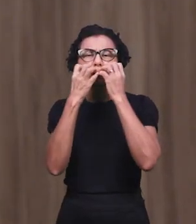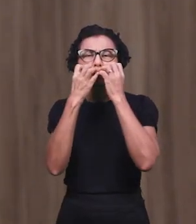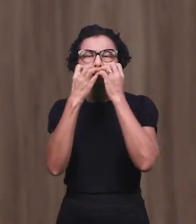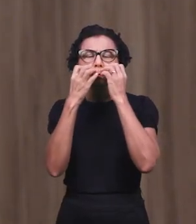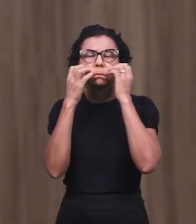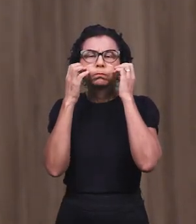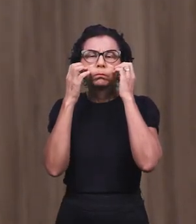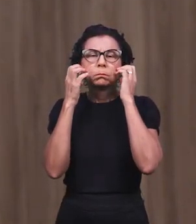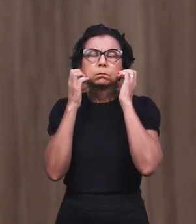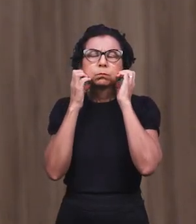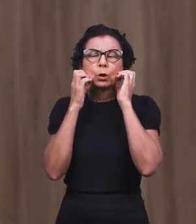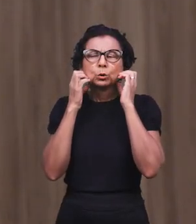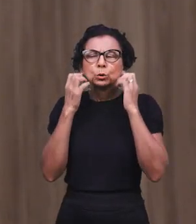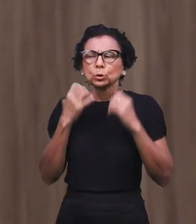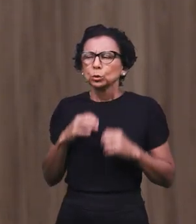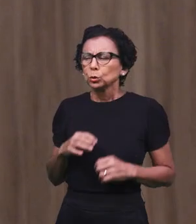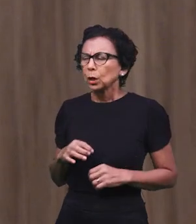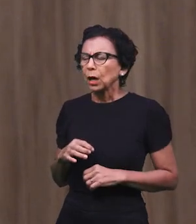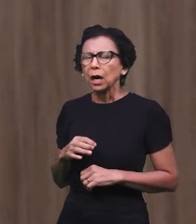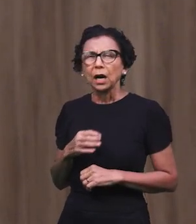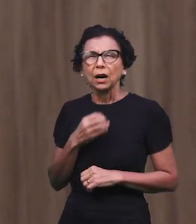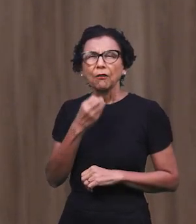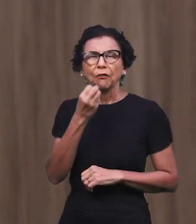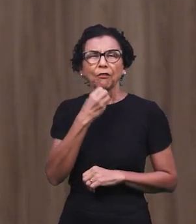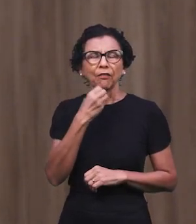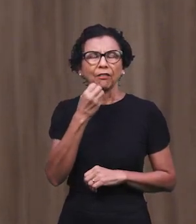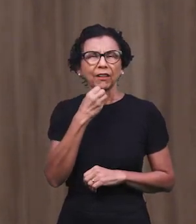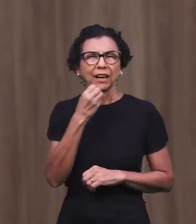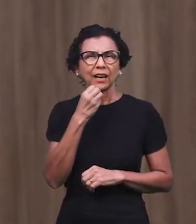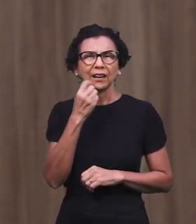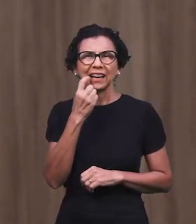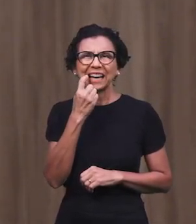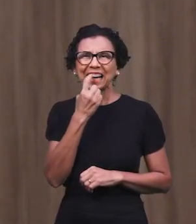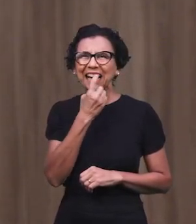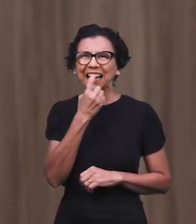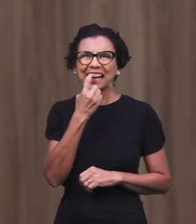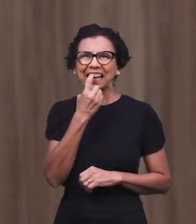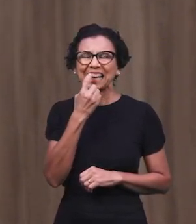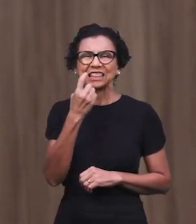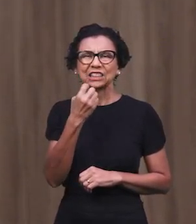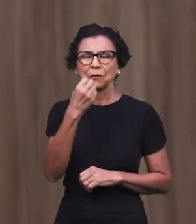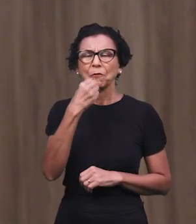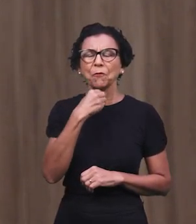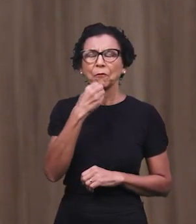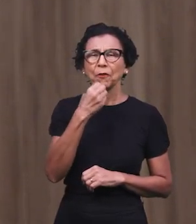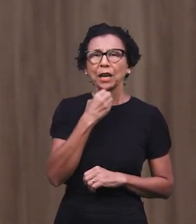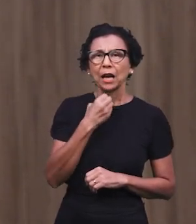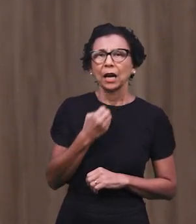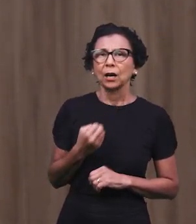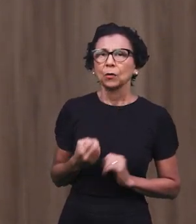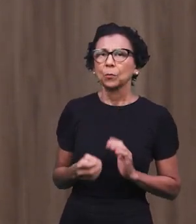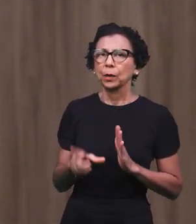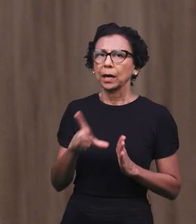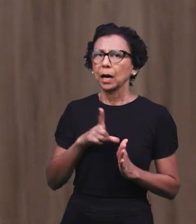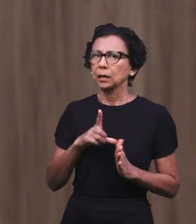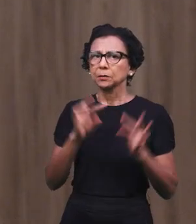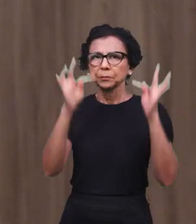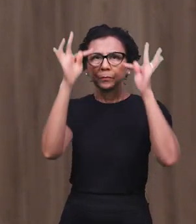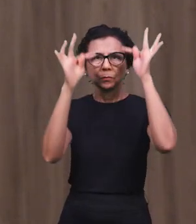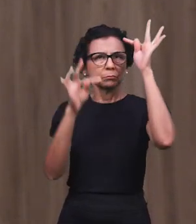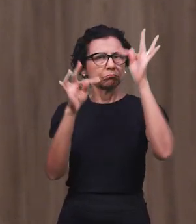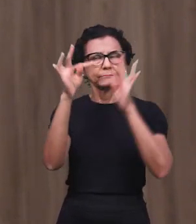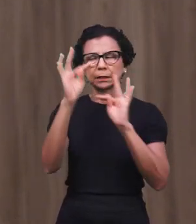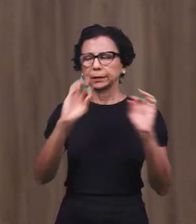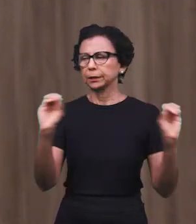mais fracos. Isso é por conta de uma gengivite que não foi tratada, e aí ocorreu a periodontite e